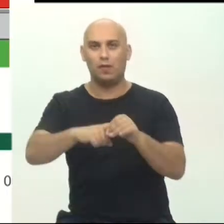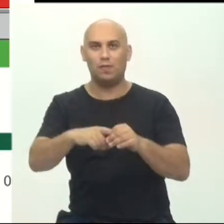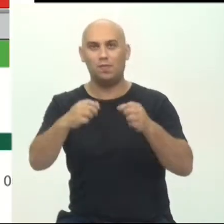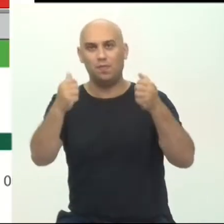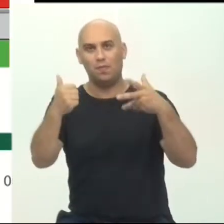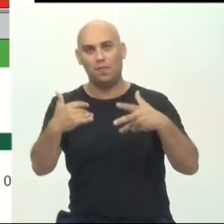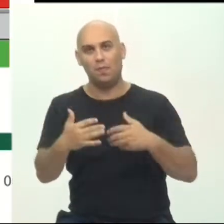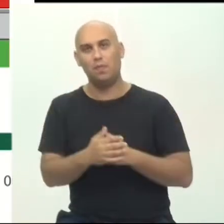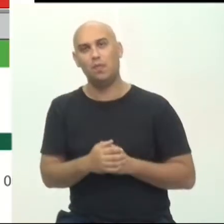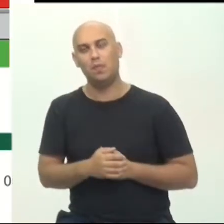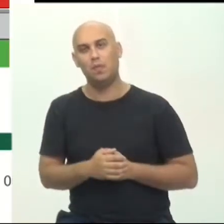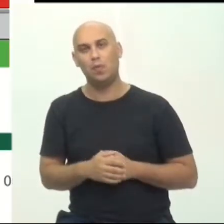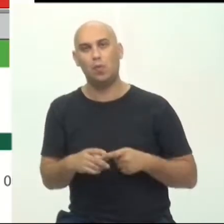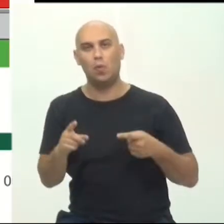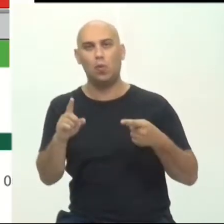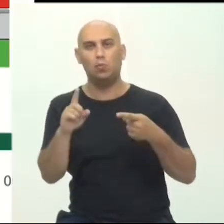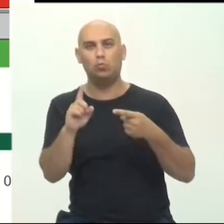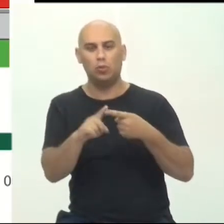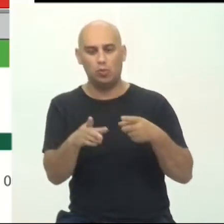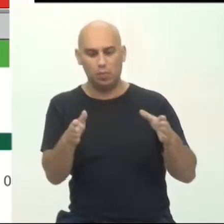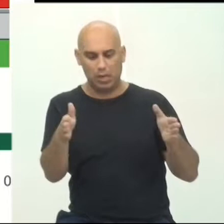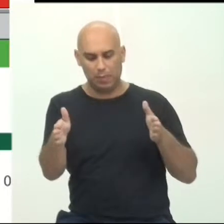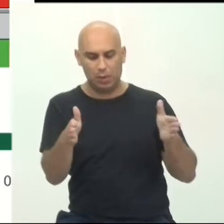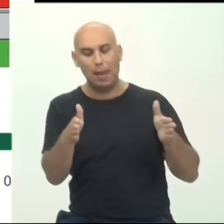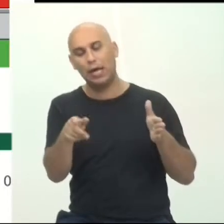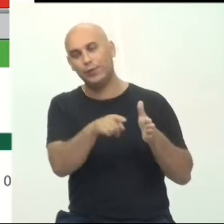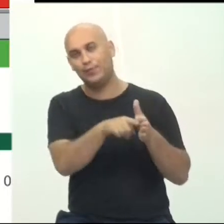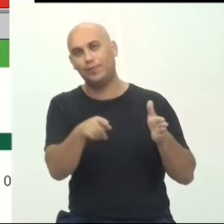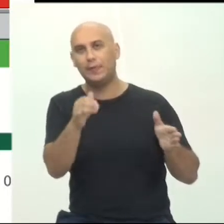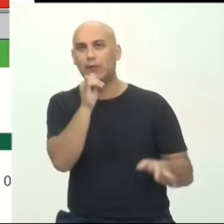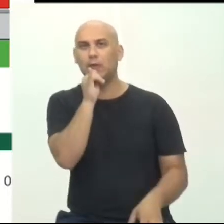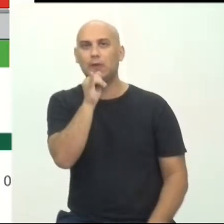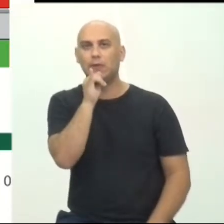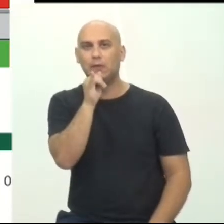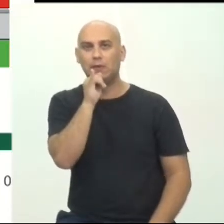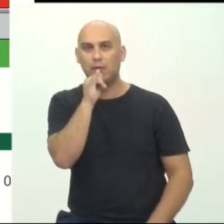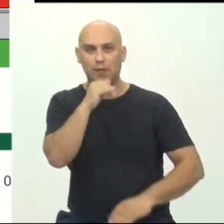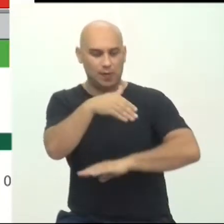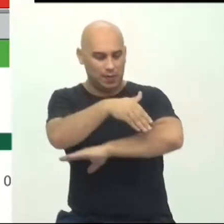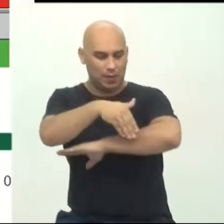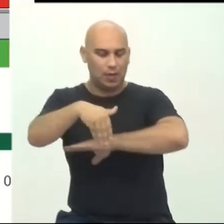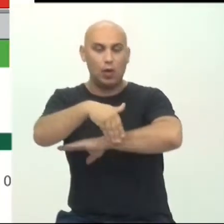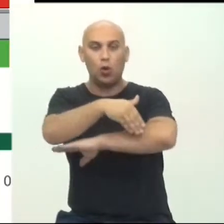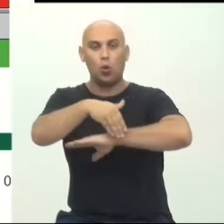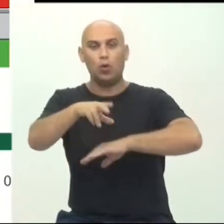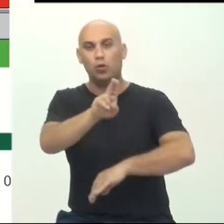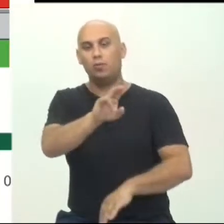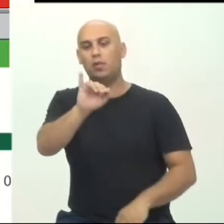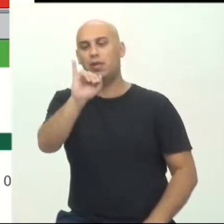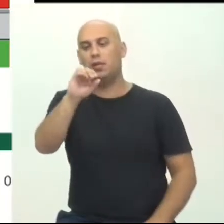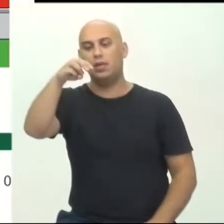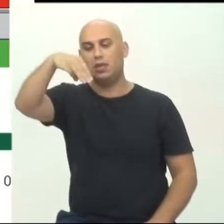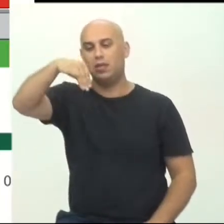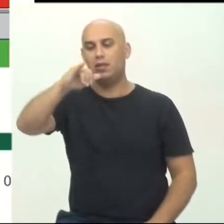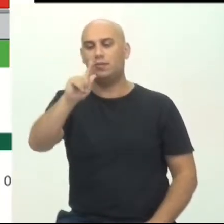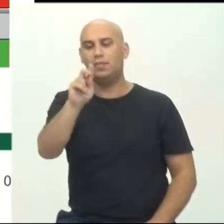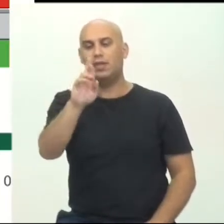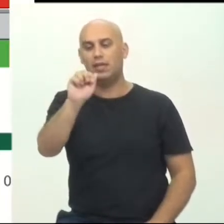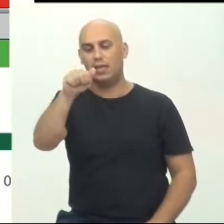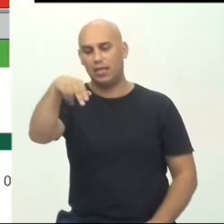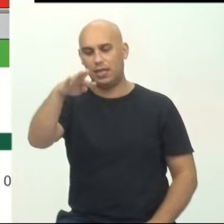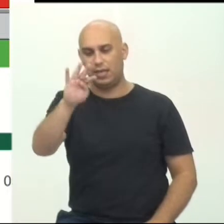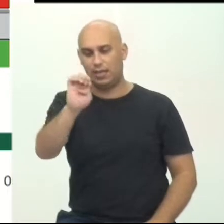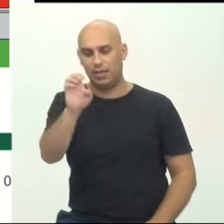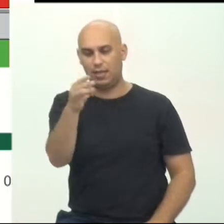Isso. O primeiro trecho, como exemplo, ali é na Rua Imigrante Meller. Nesse trecho,